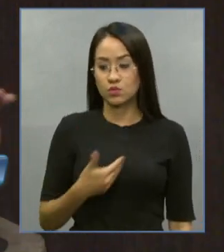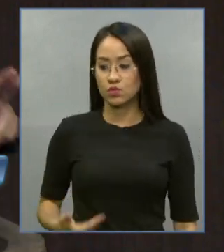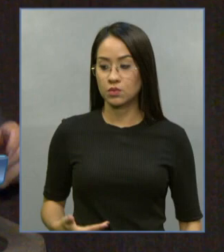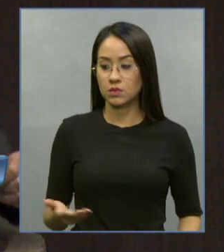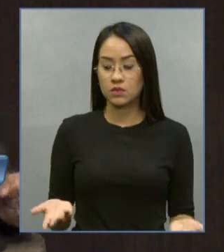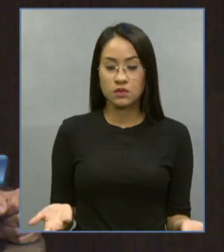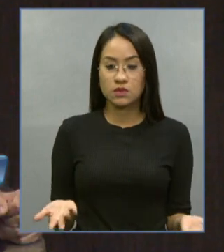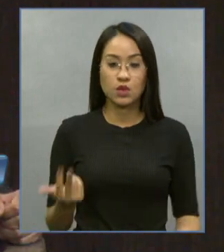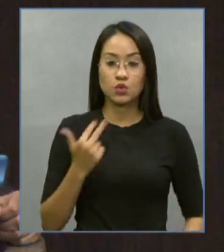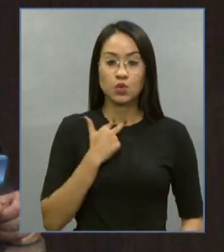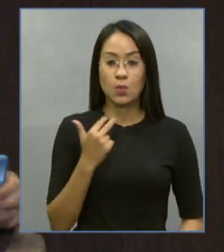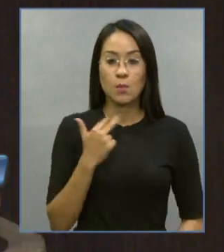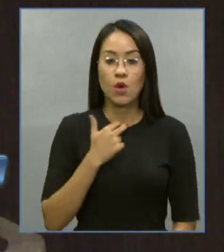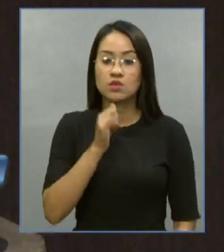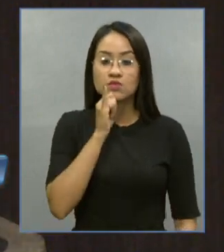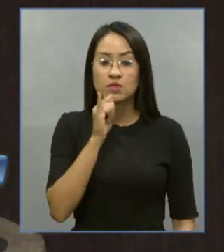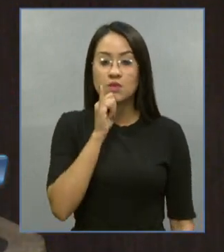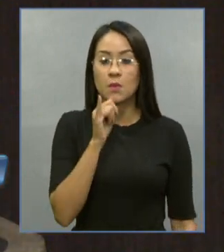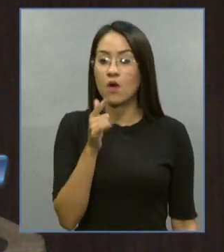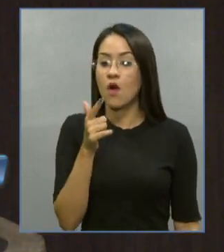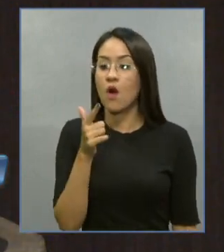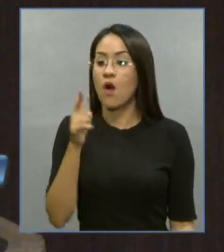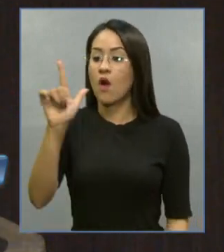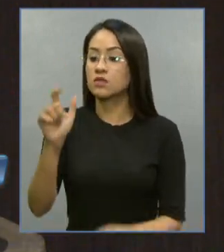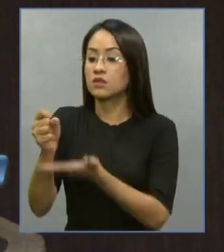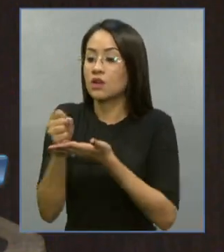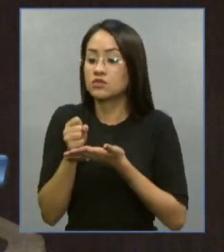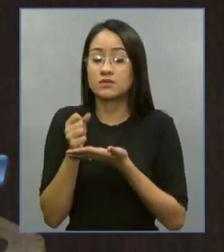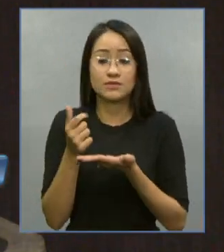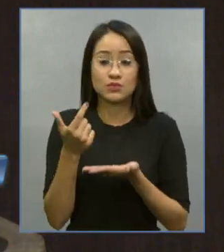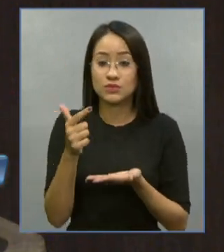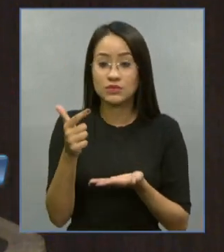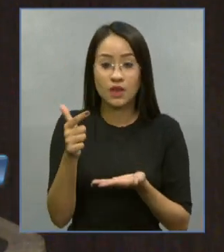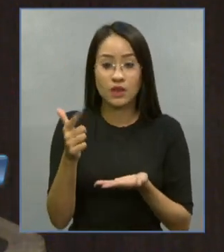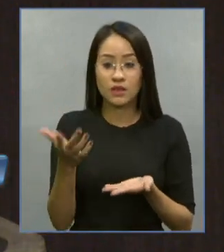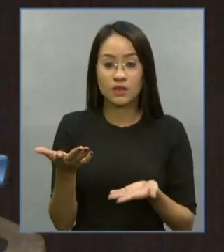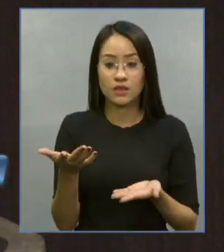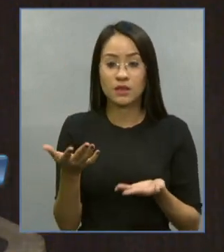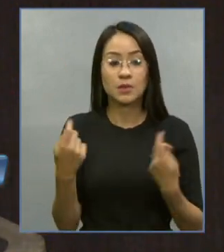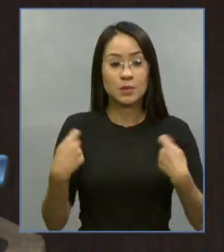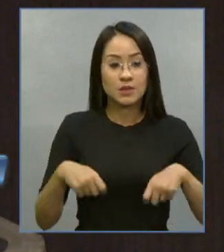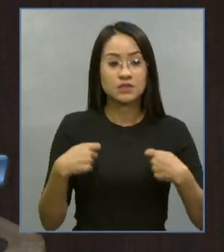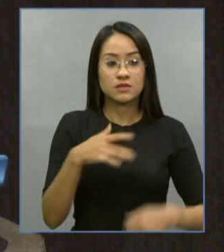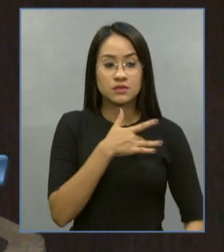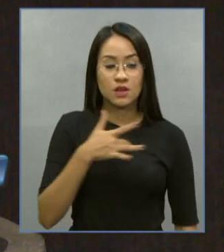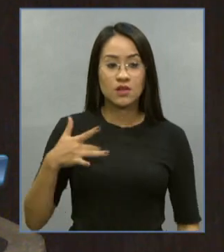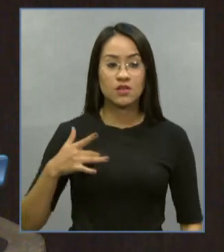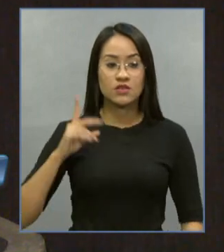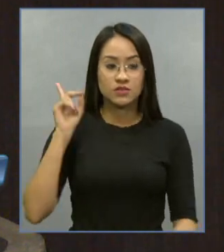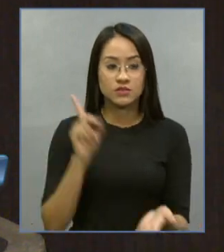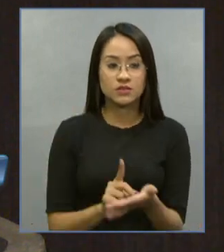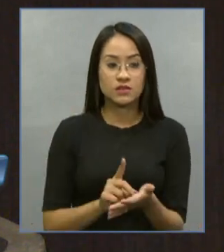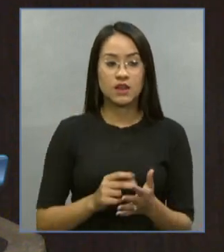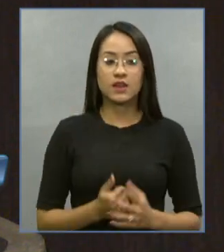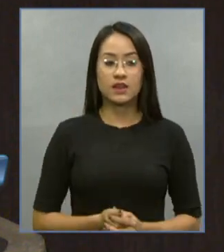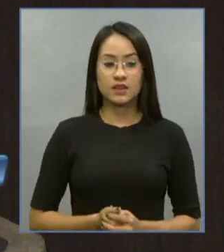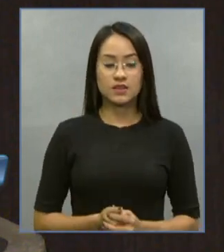recorrer a quaisquer outras possibilidades que não a da saúde pública. Portanto,